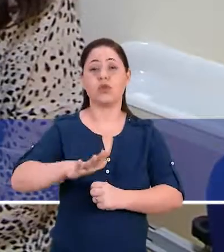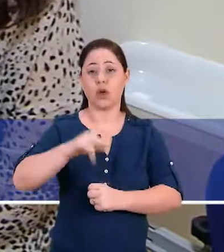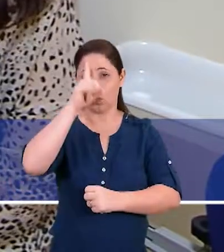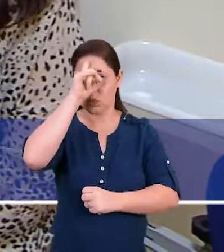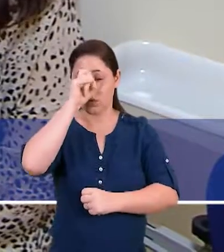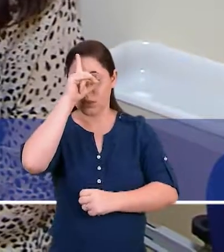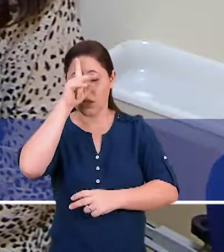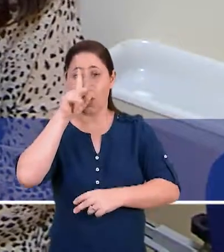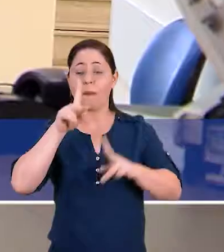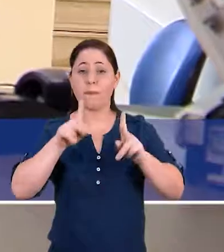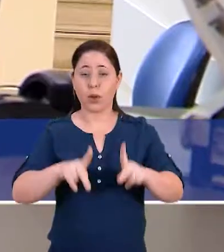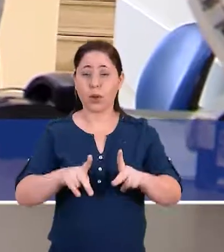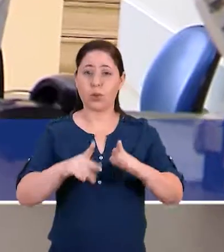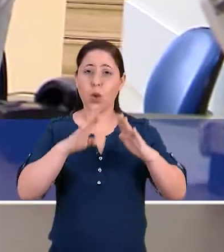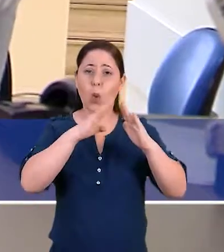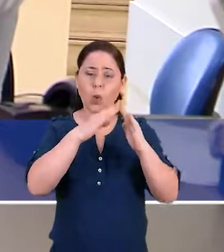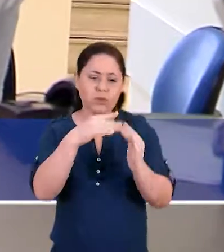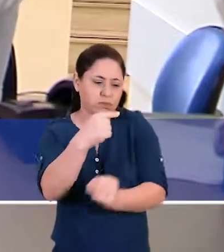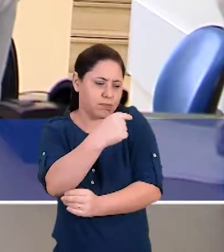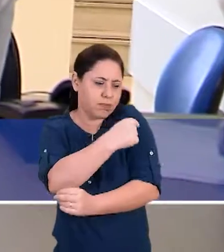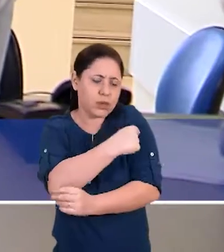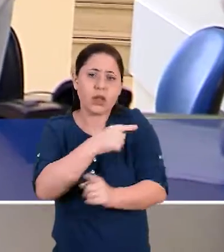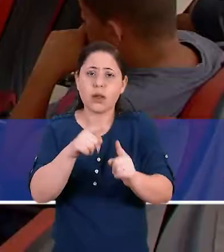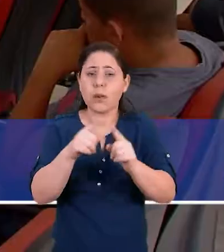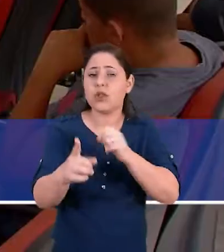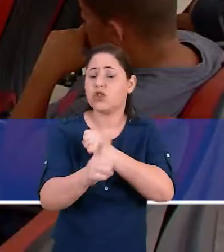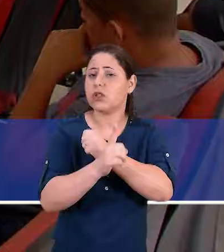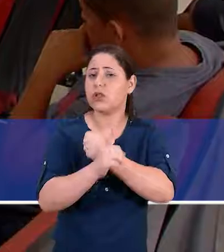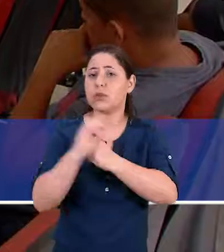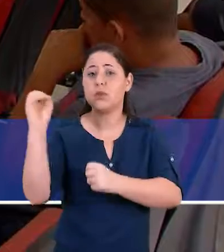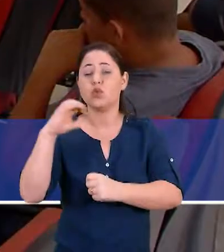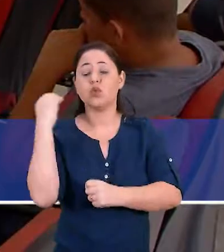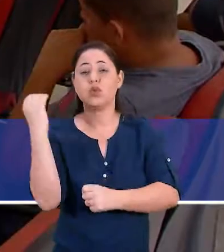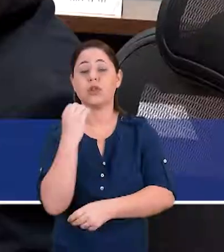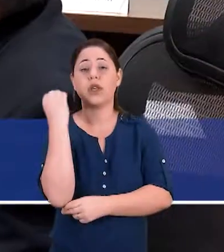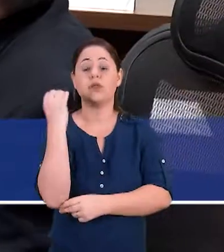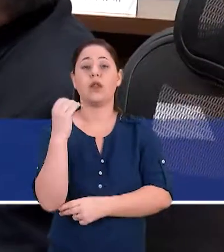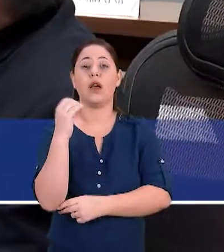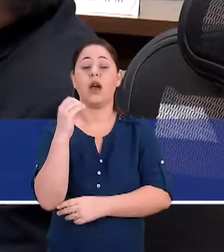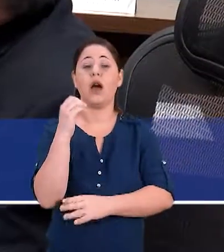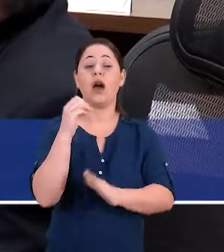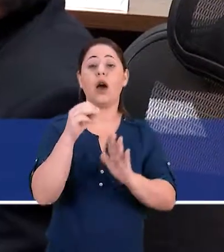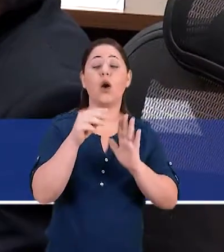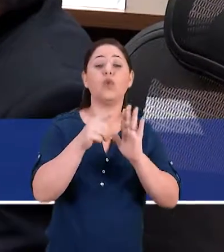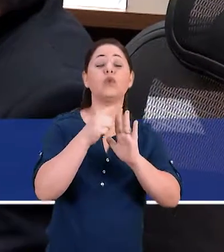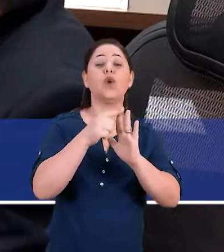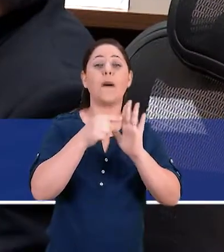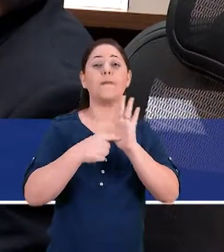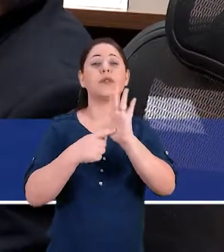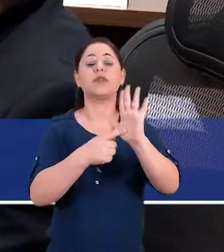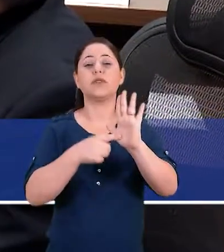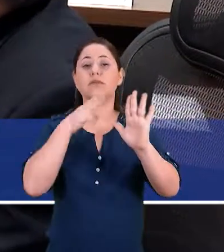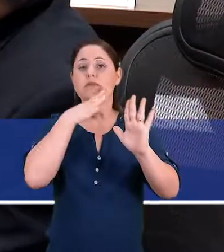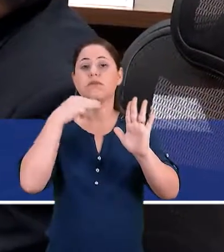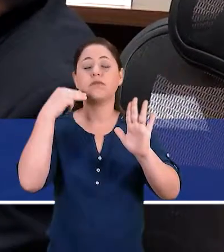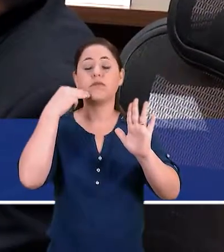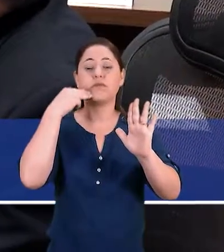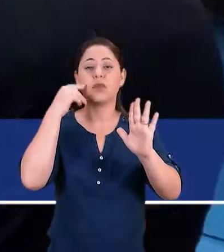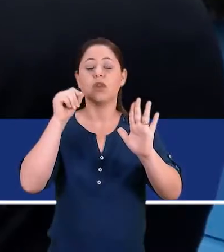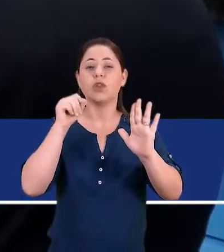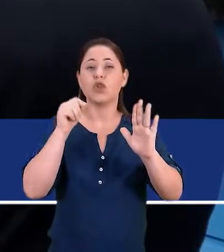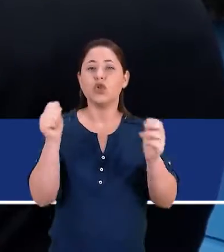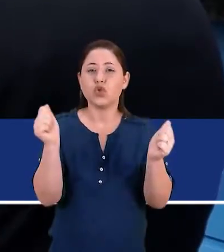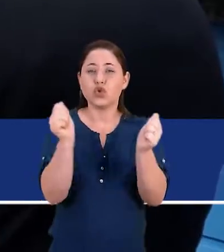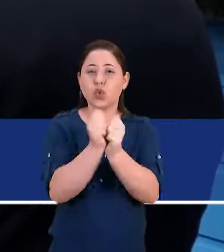aos hospitais públicos, unidades básicas de saúde e de pronto atendimento. A medida, apresentada por Marçal Filho, do